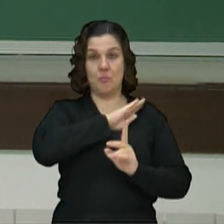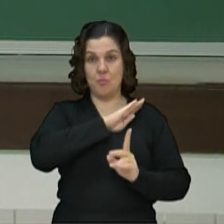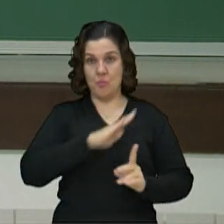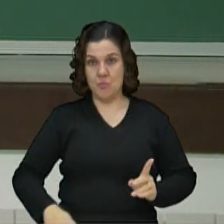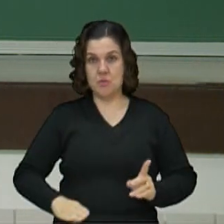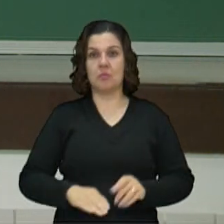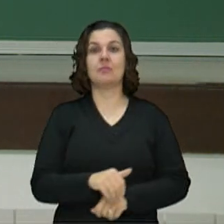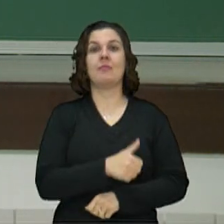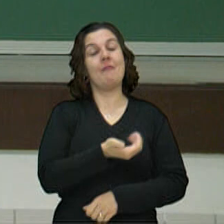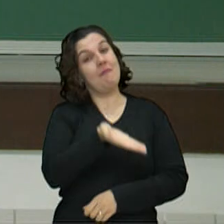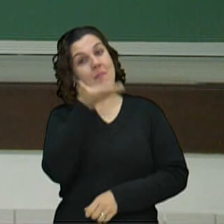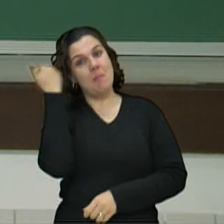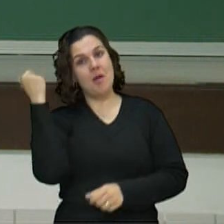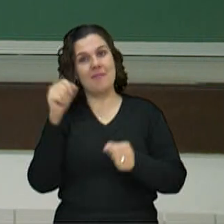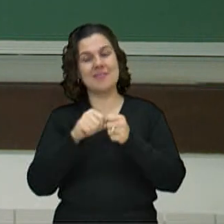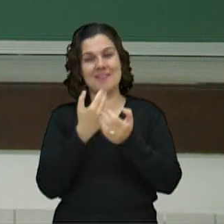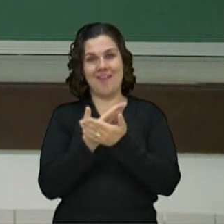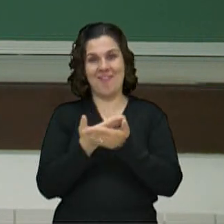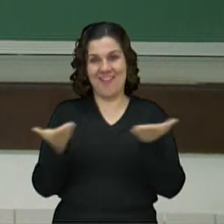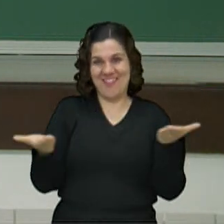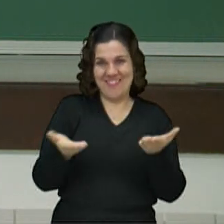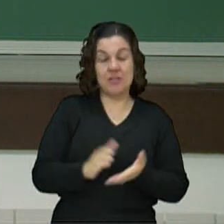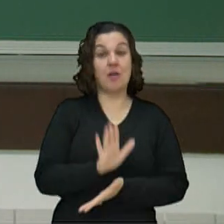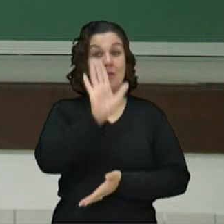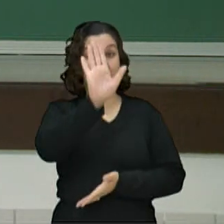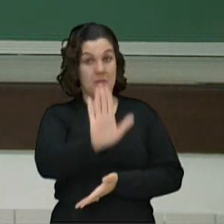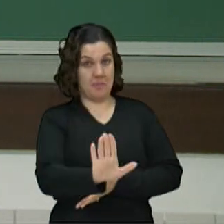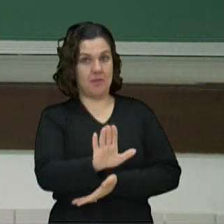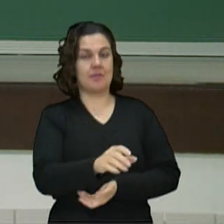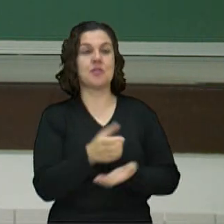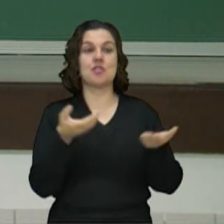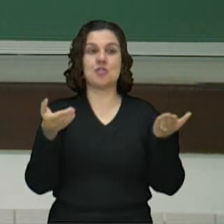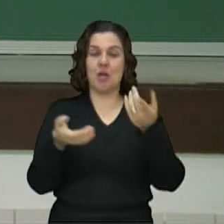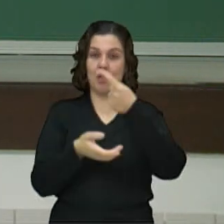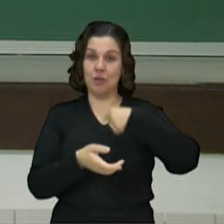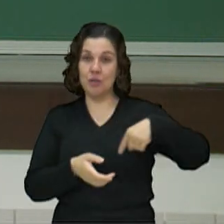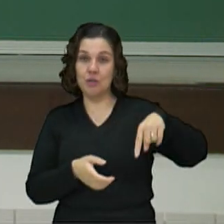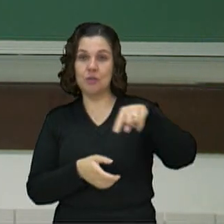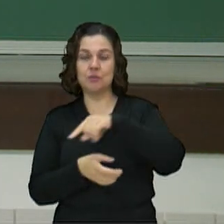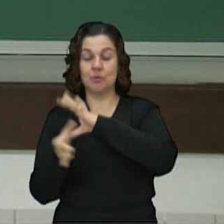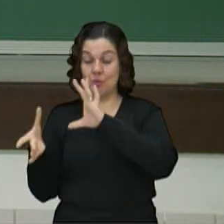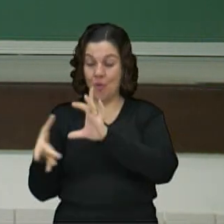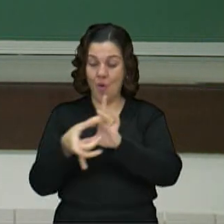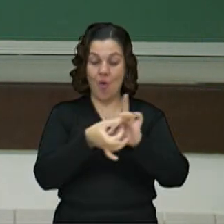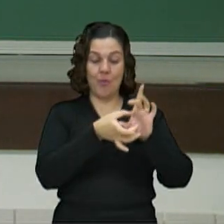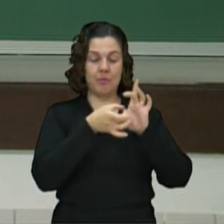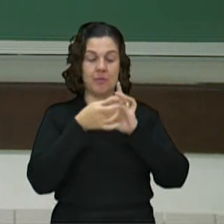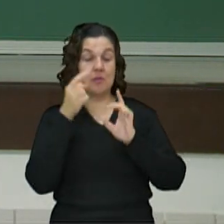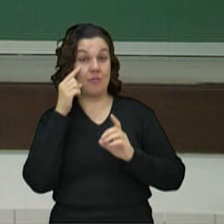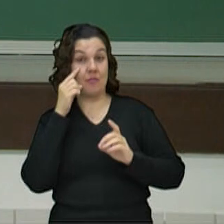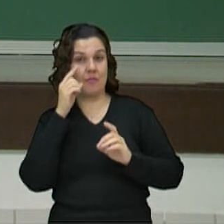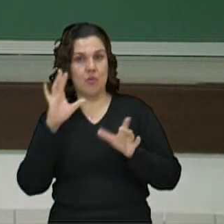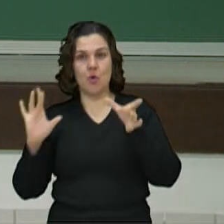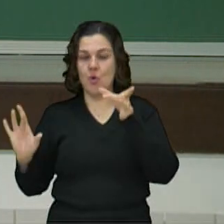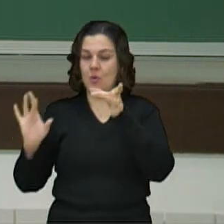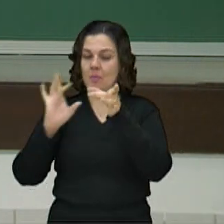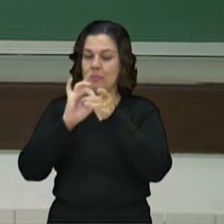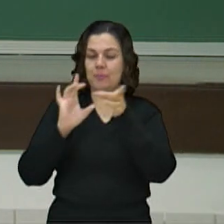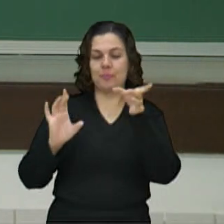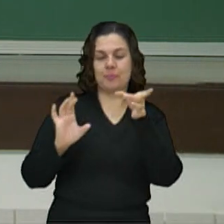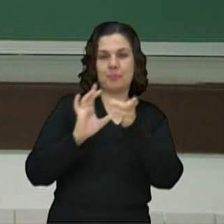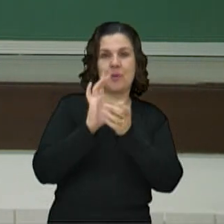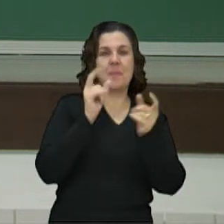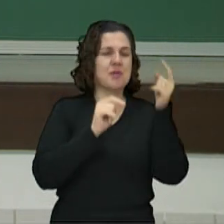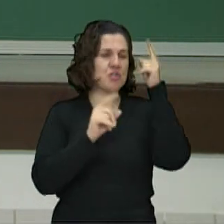Itália. Bora começar nossa aula de hoje? Mas antes, já que tudo está contextualizado, você viu que estamos ligando todos os pontos